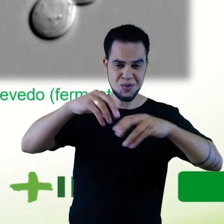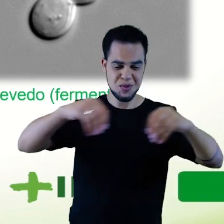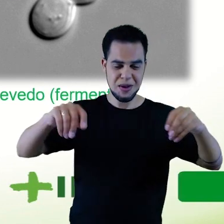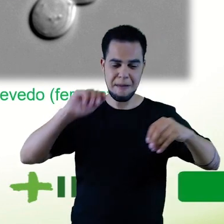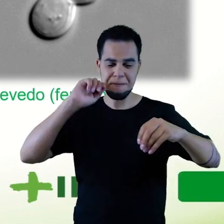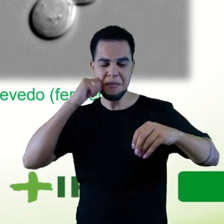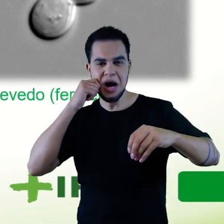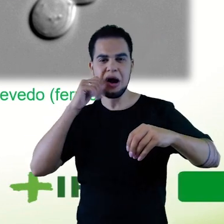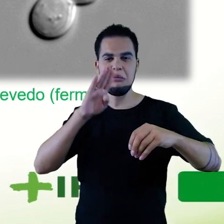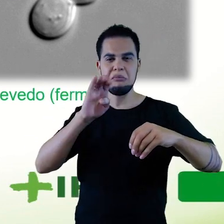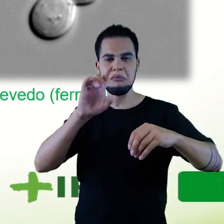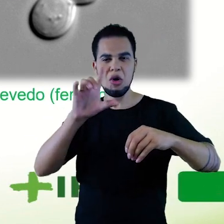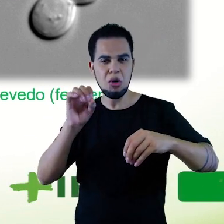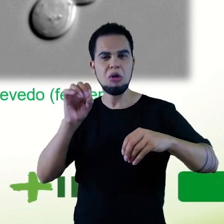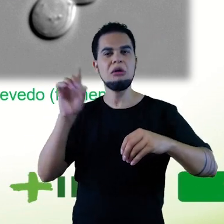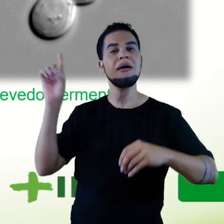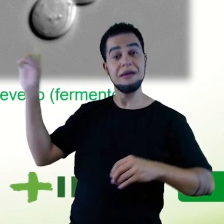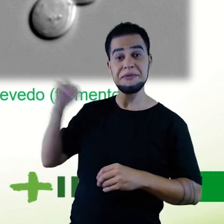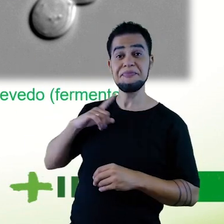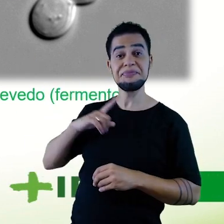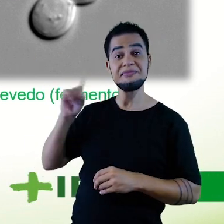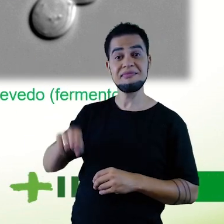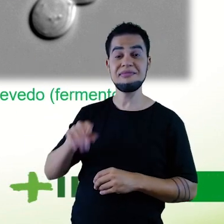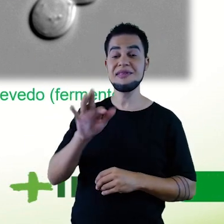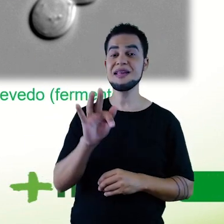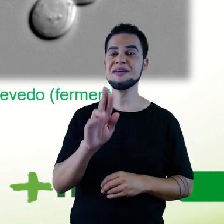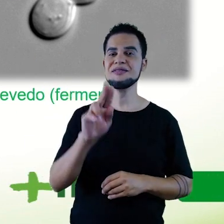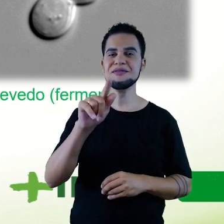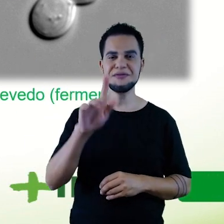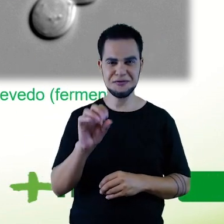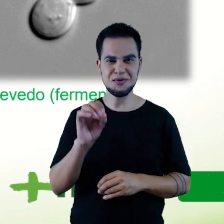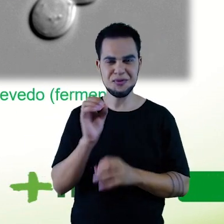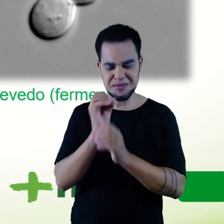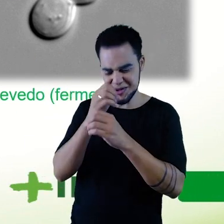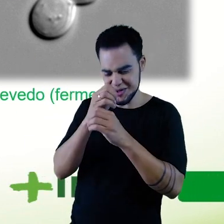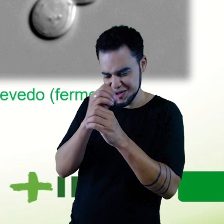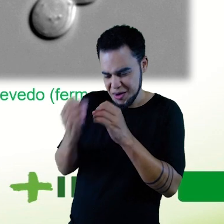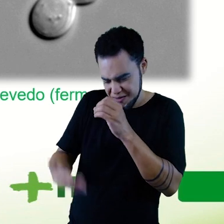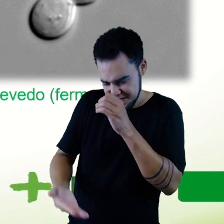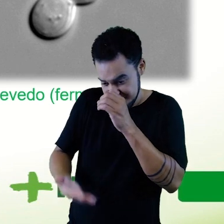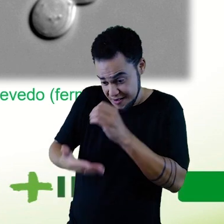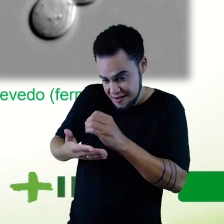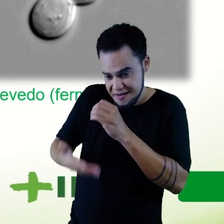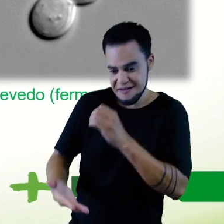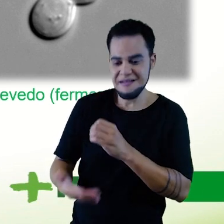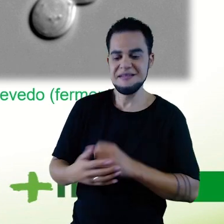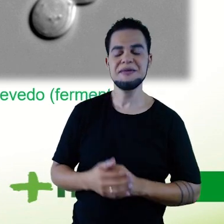fermento biológico. Isso aqui ele é um fungo, pessoal. É um fungo